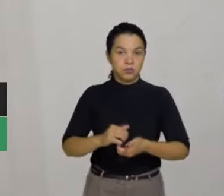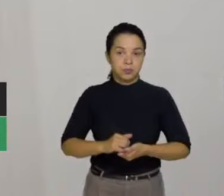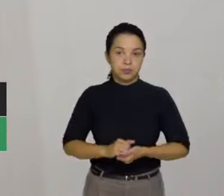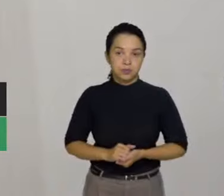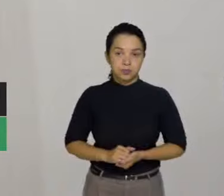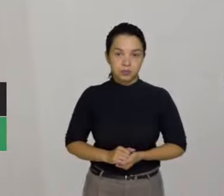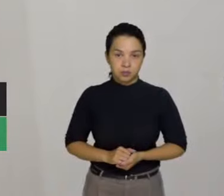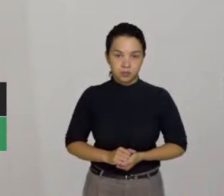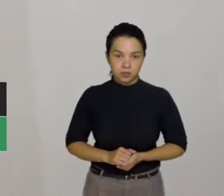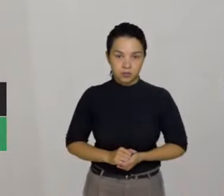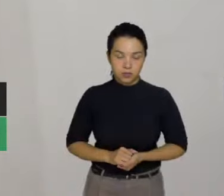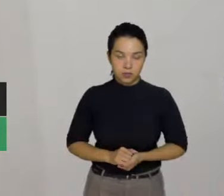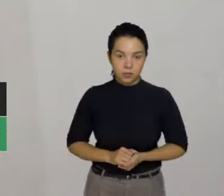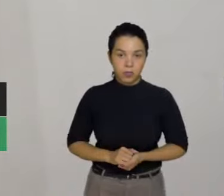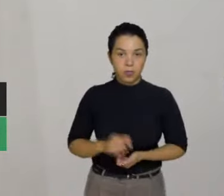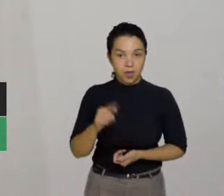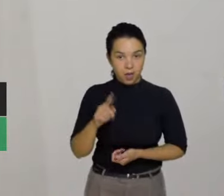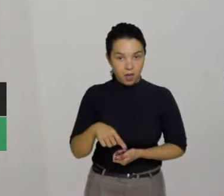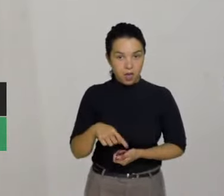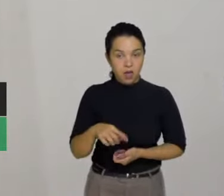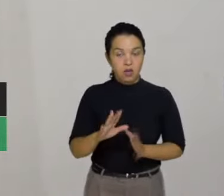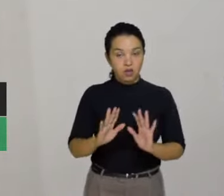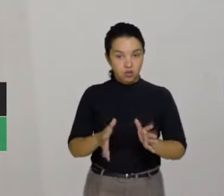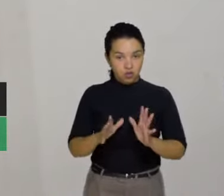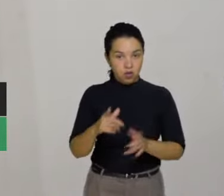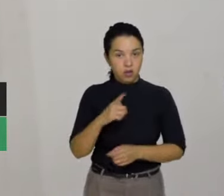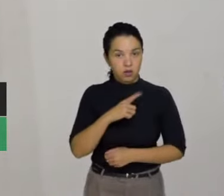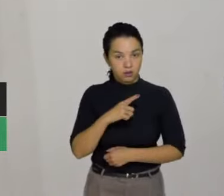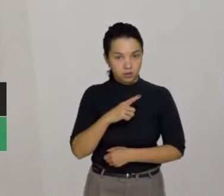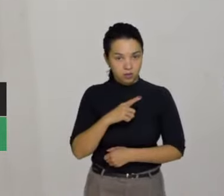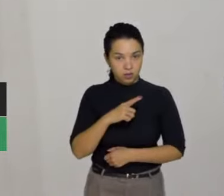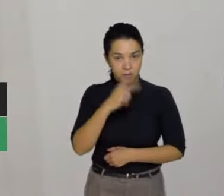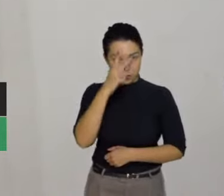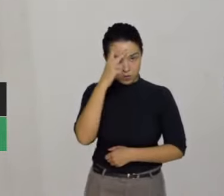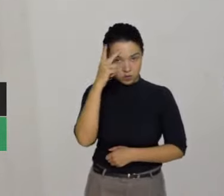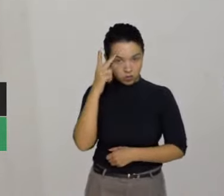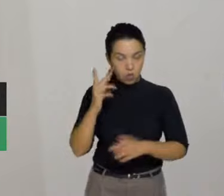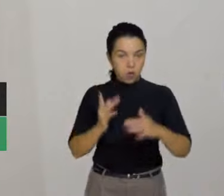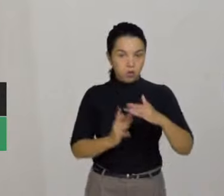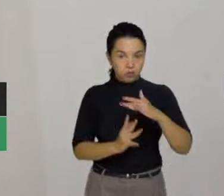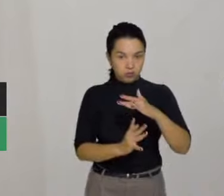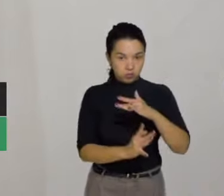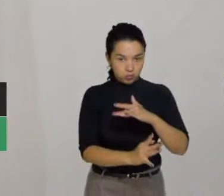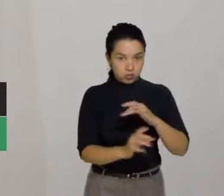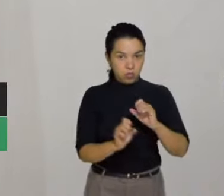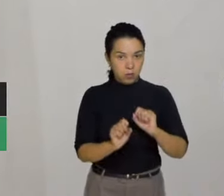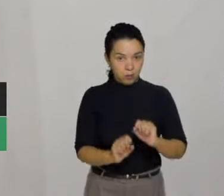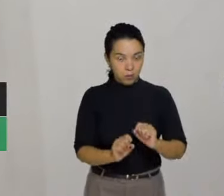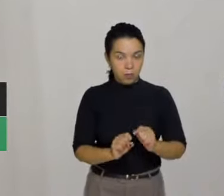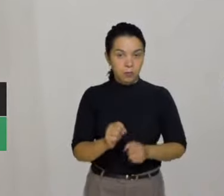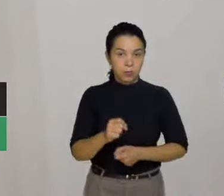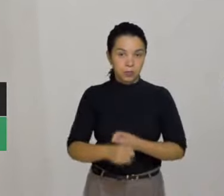do estabelecimento de colonização que ali já tem para nele estabelecerem uma colônia. Em março